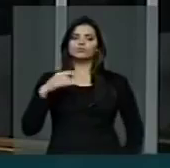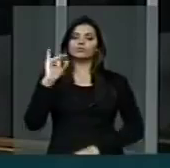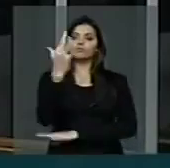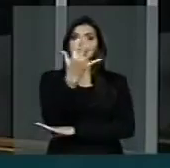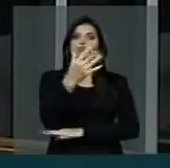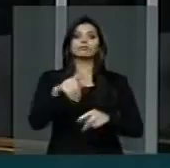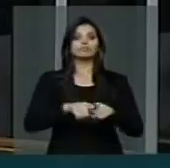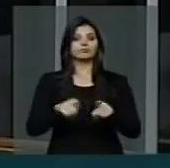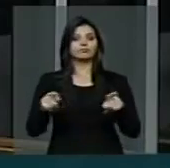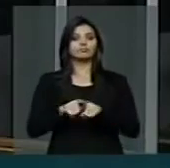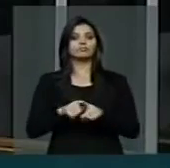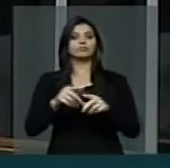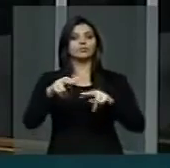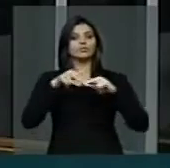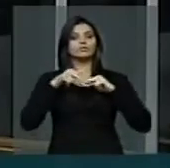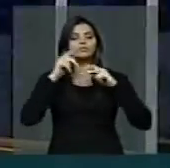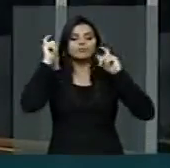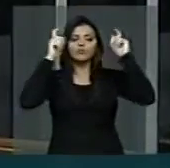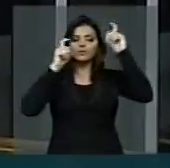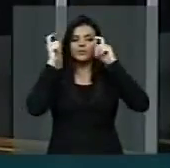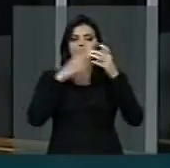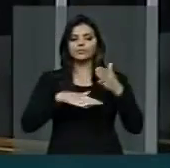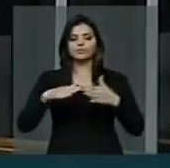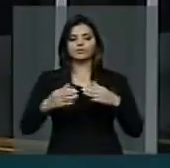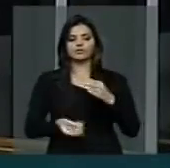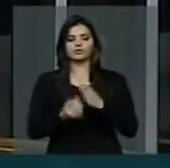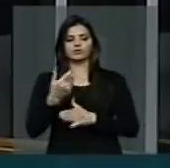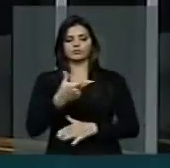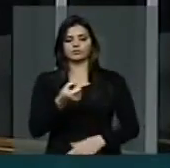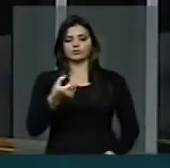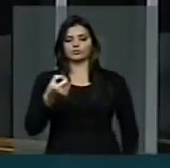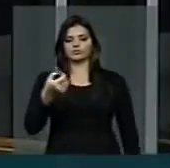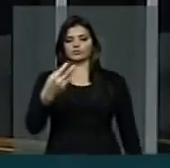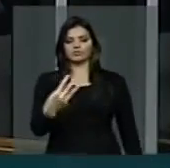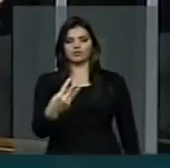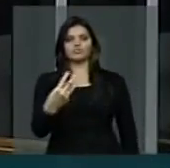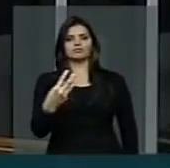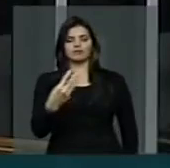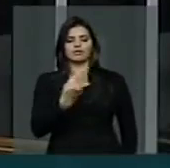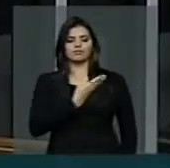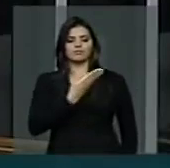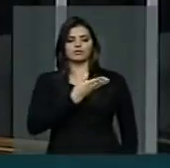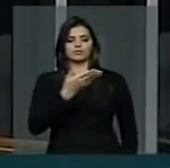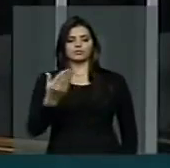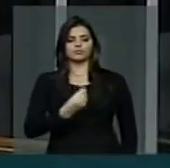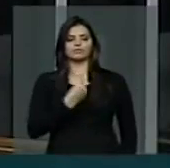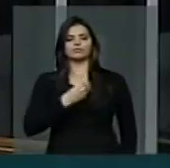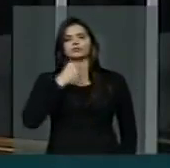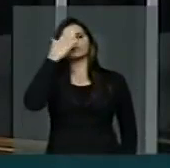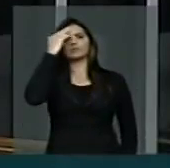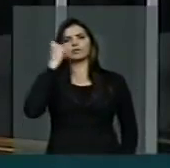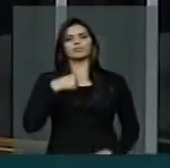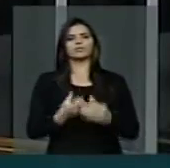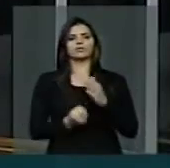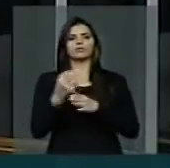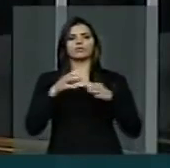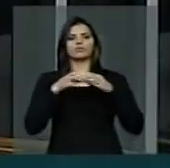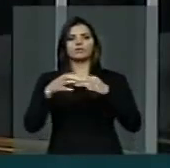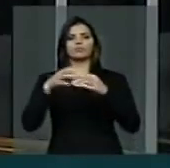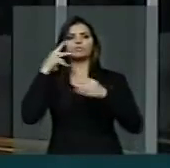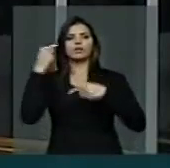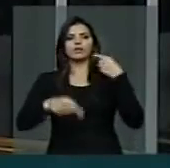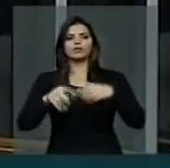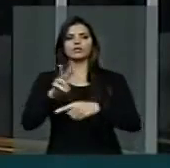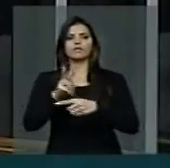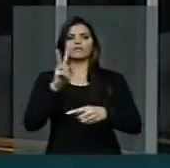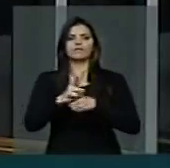a esta preocupação, formamos nessa casa em 2003, e muitos amigos que aqui estão sabem, a Frente Parlamentar em